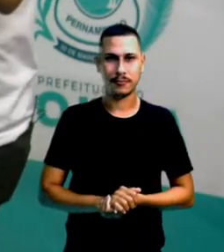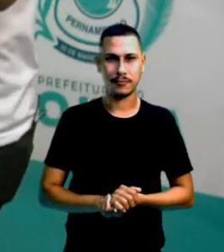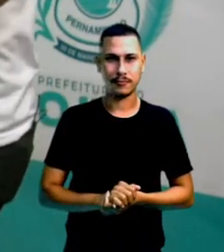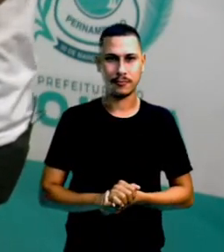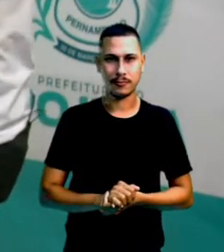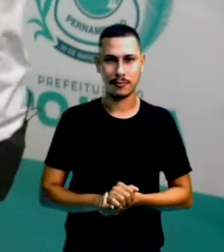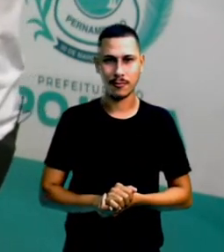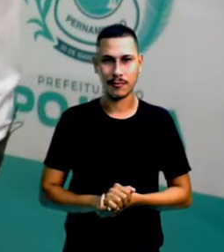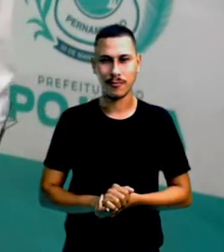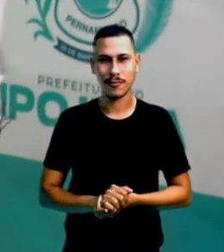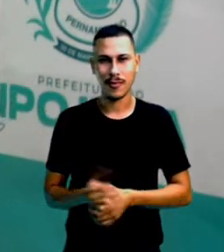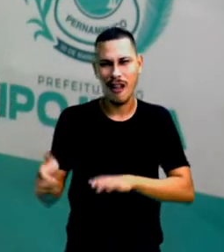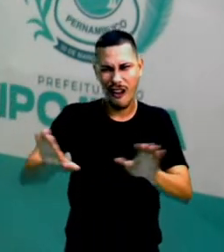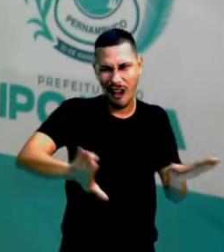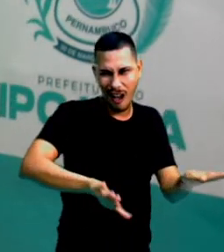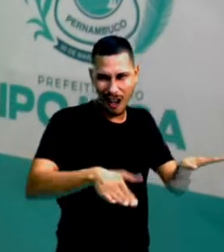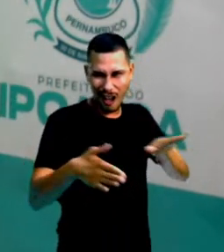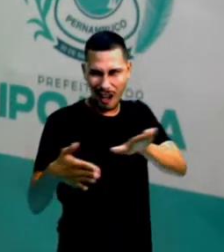a